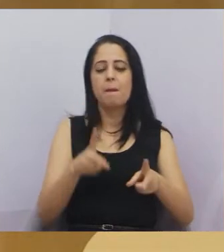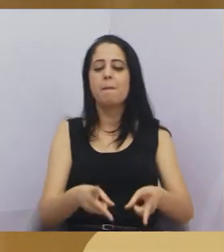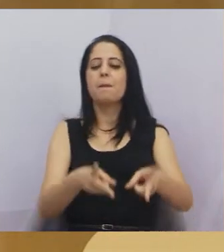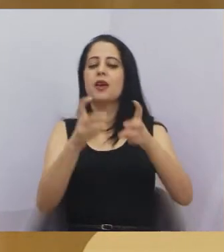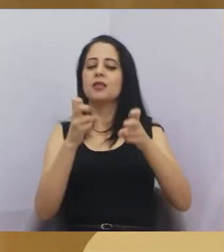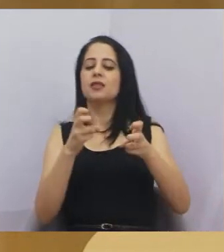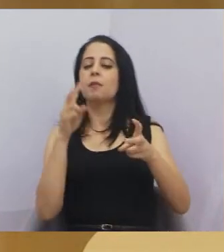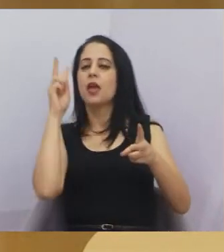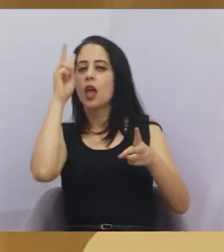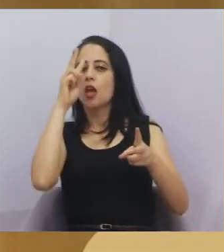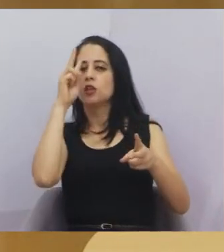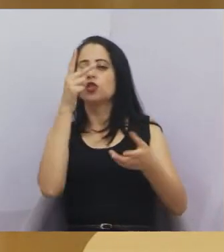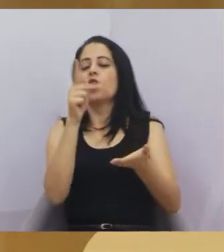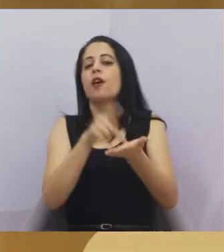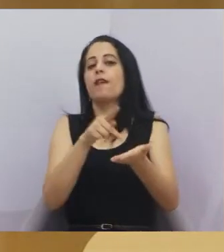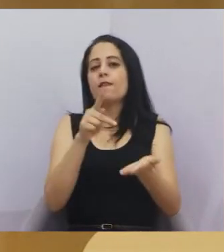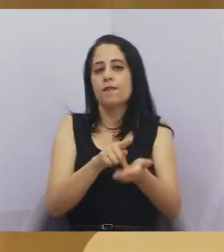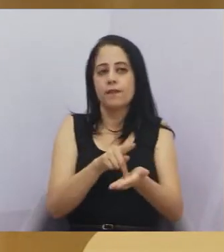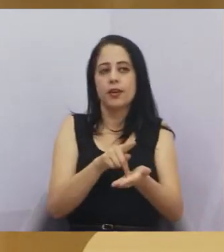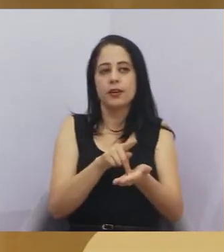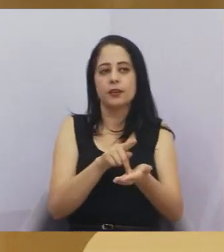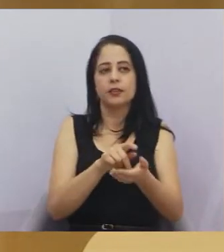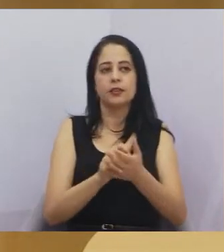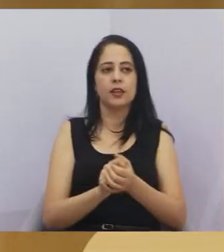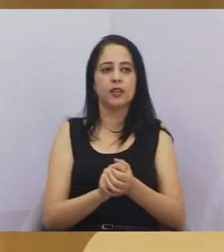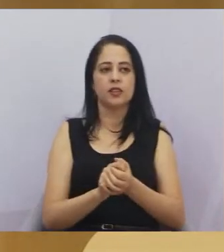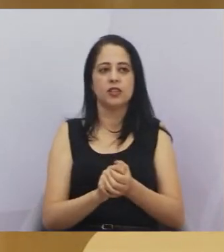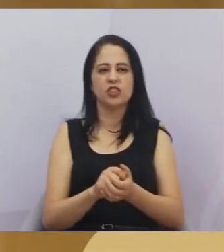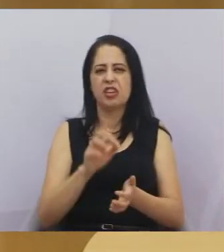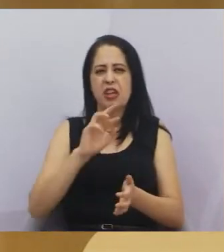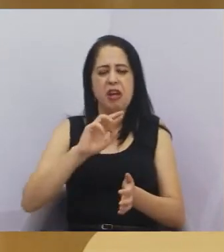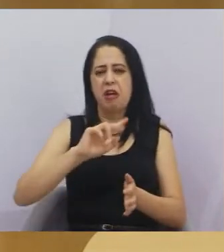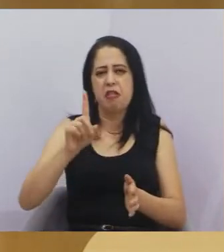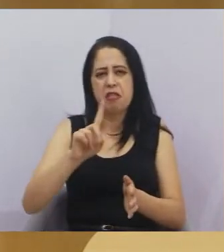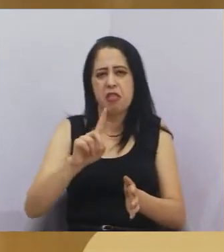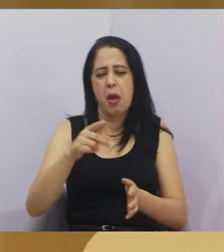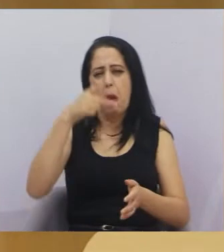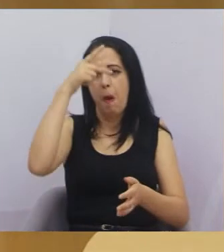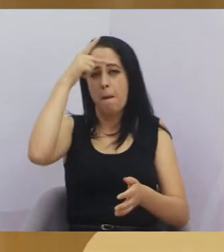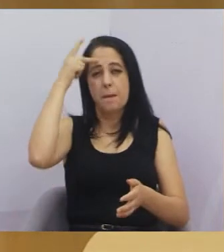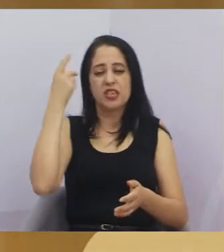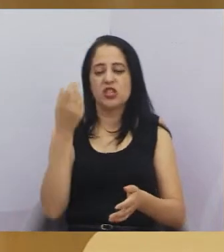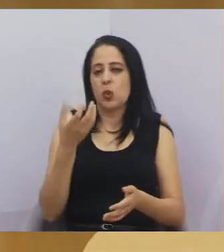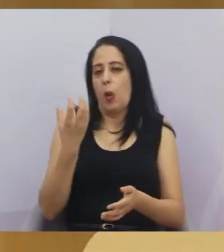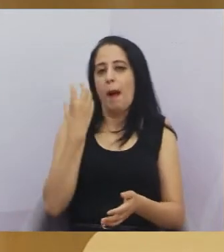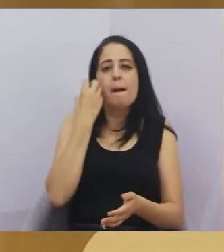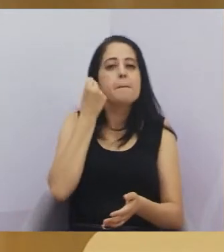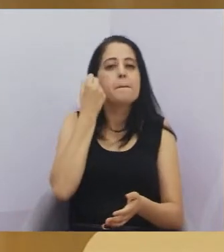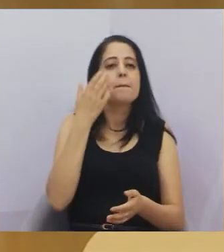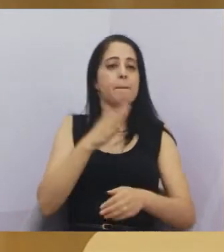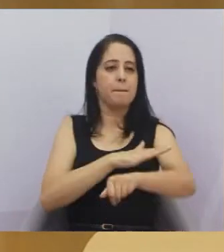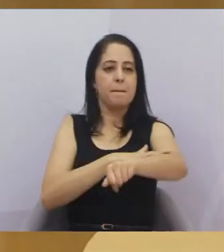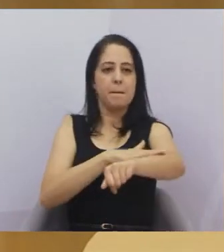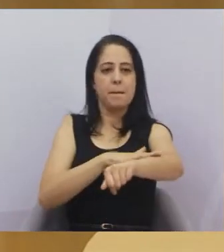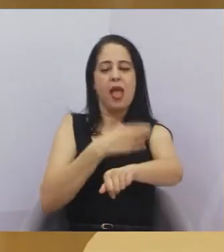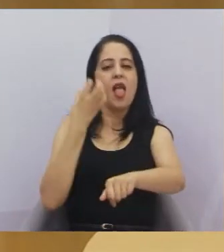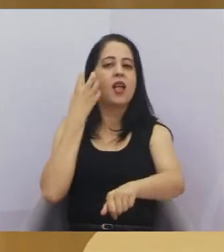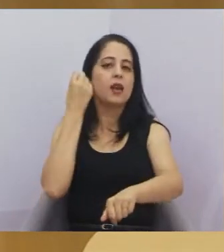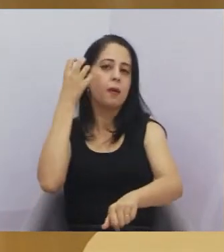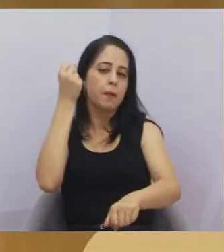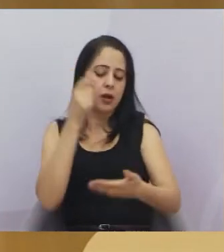no Brasil e no mundo, e não aquela escrita por pessoas brancas e com sua visão sobre aquilo que